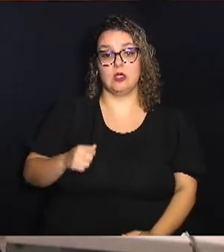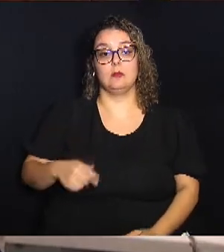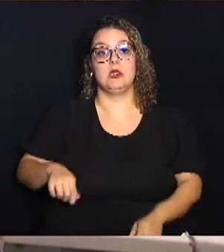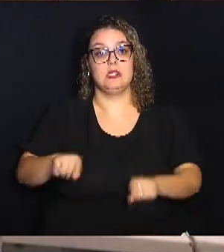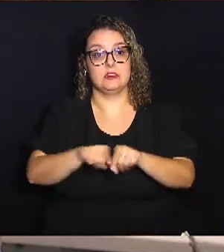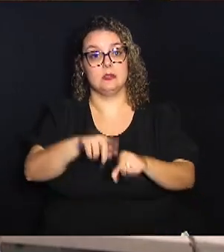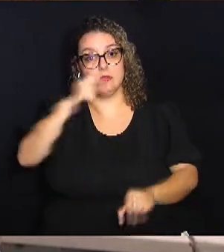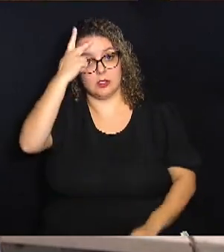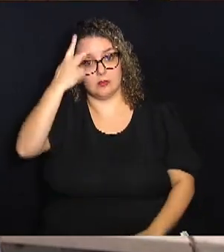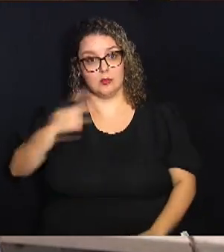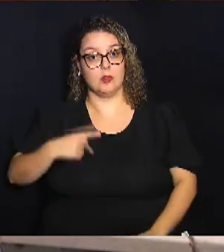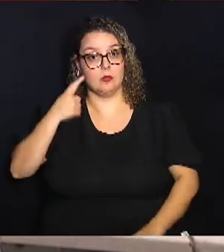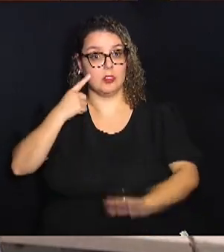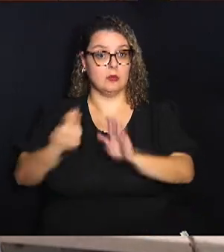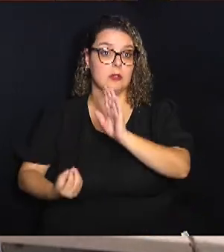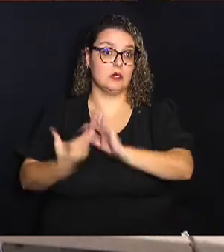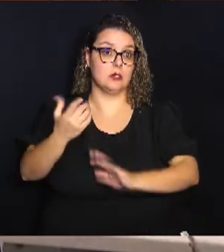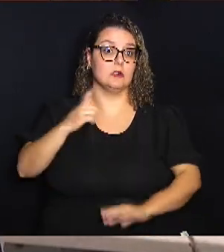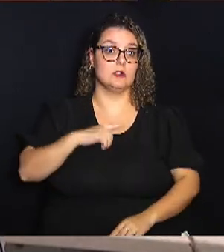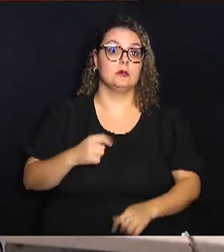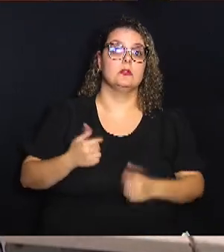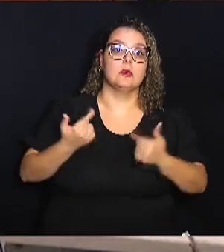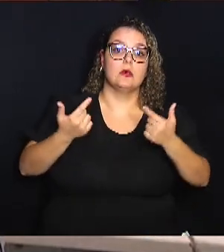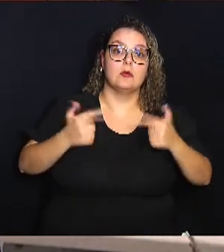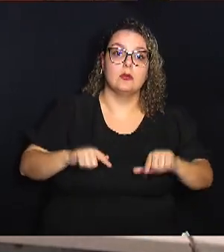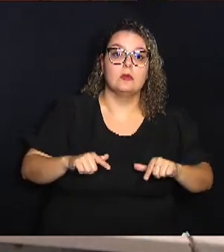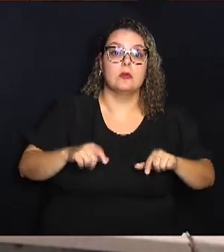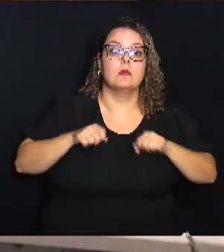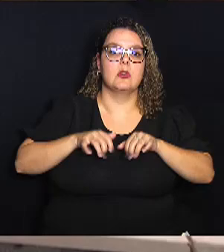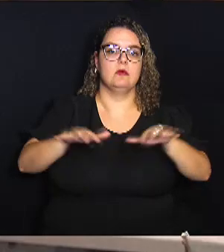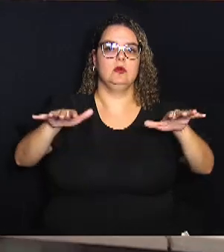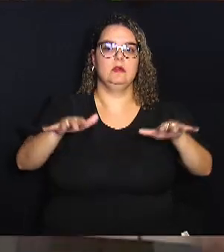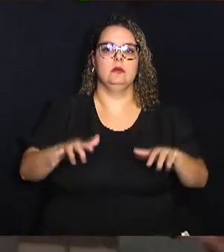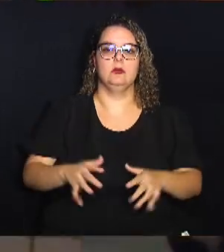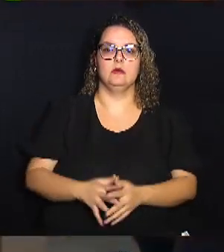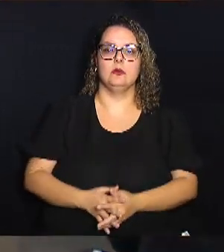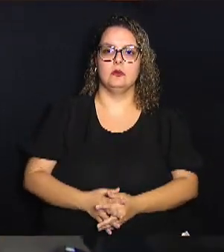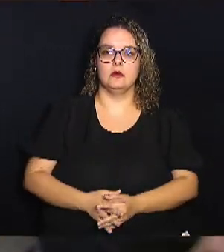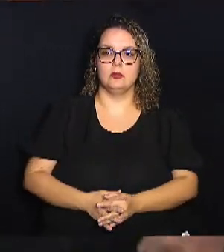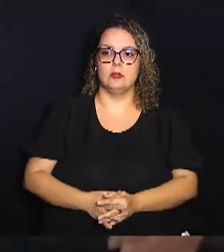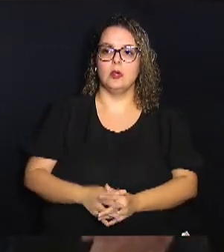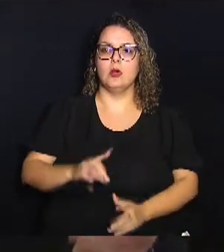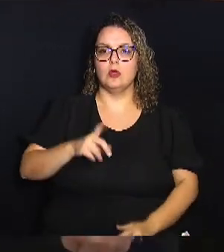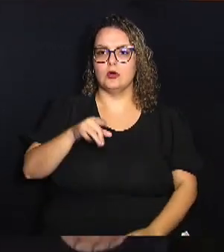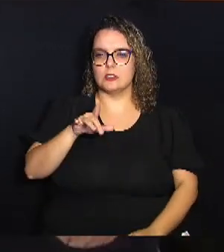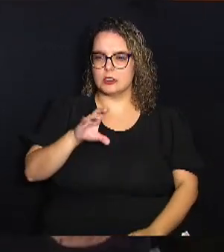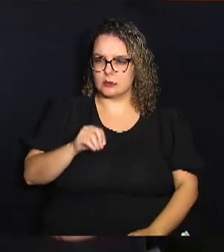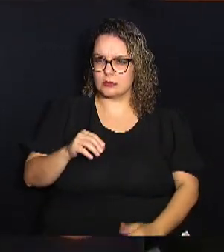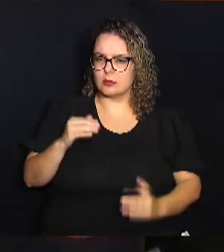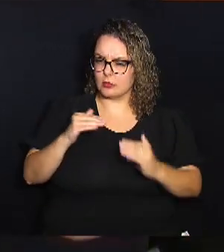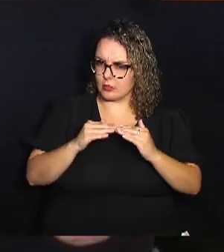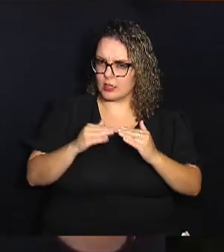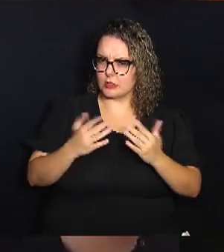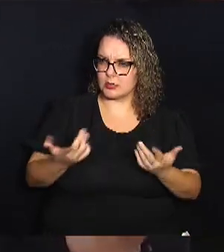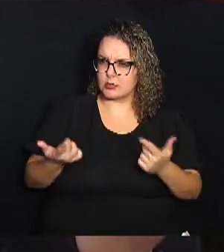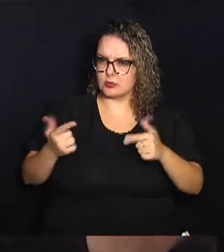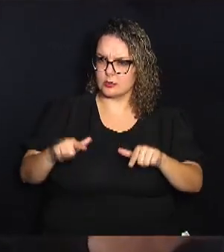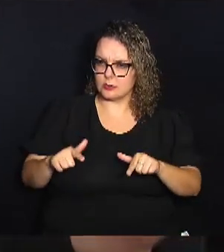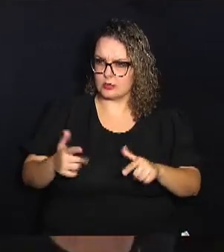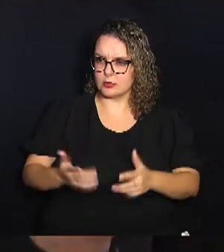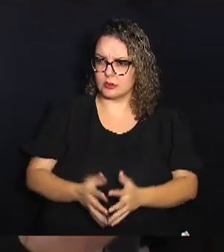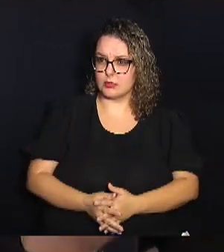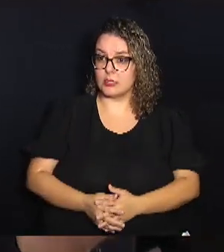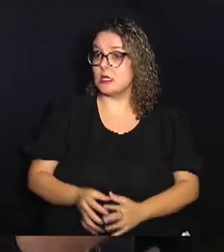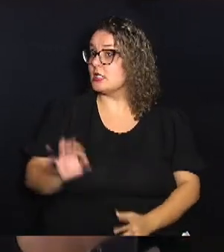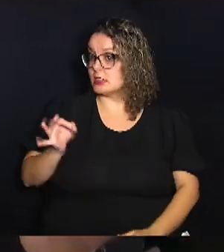própria criatividade deles tenha espaço, né, em tudo isso. E Rodrigo, você também concorda com a Dora dessa questão do ambiente?